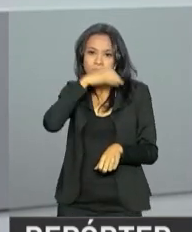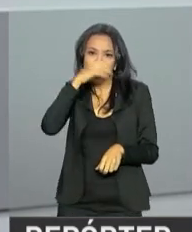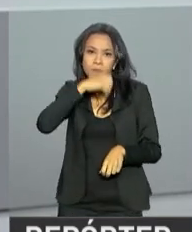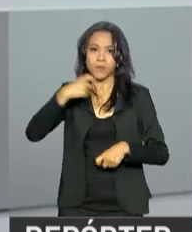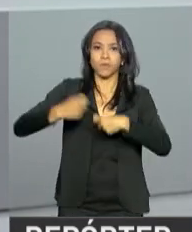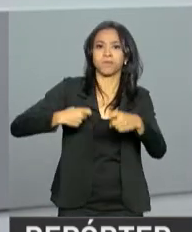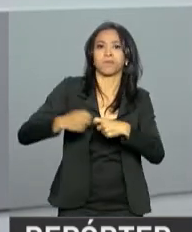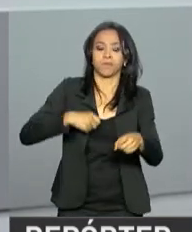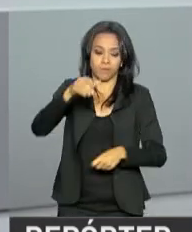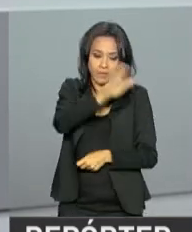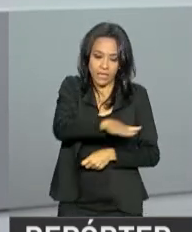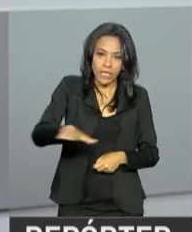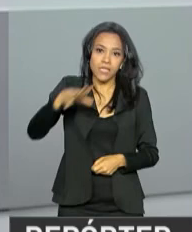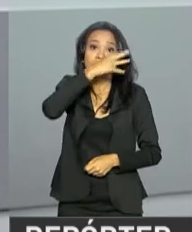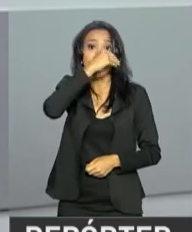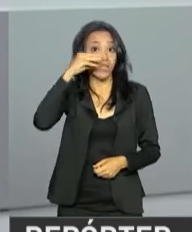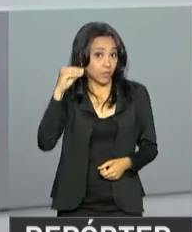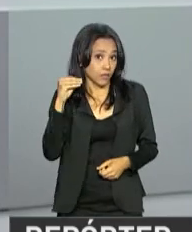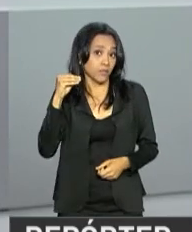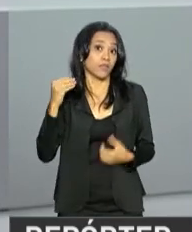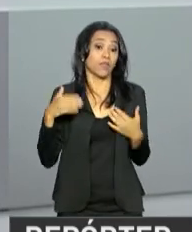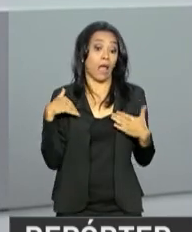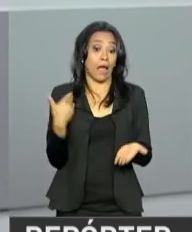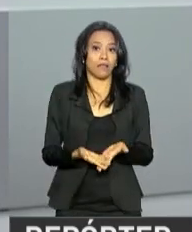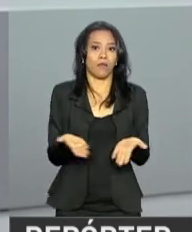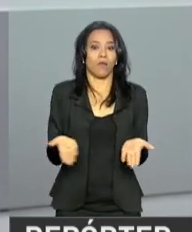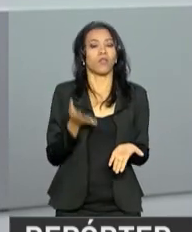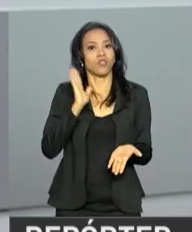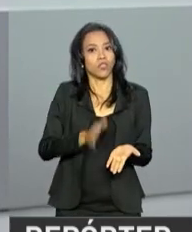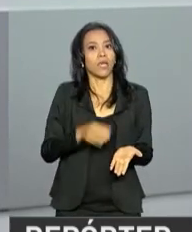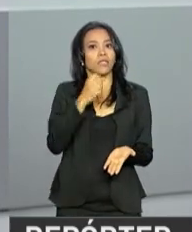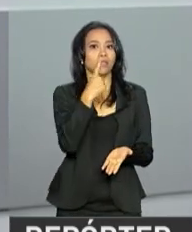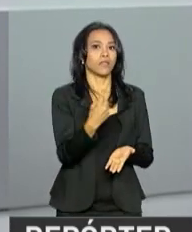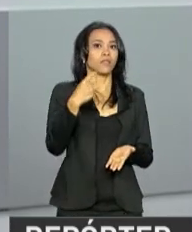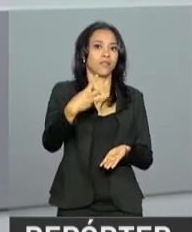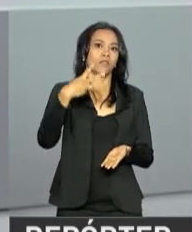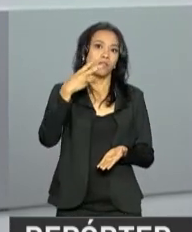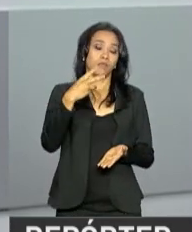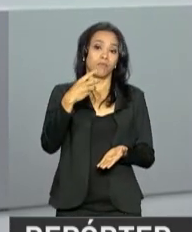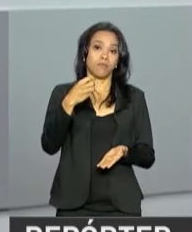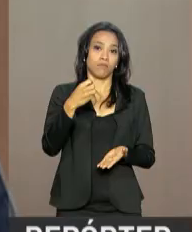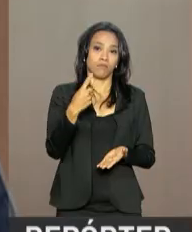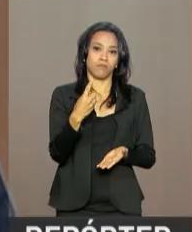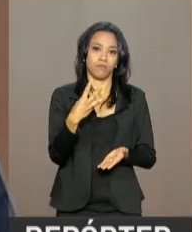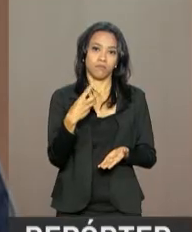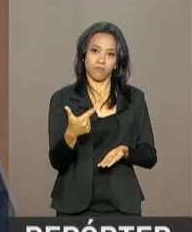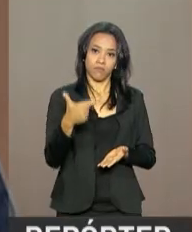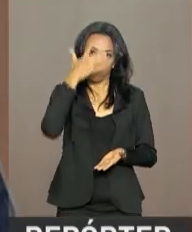contra crianças e adolescentes até agora foram 132 presos